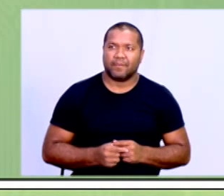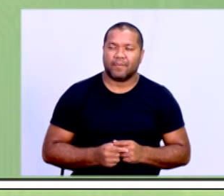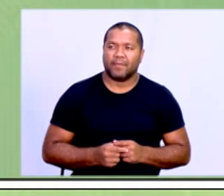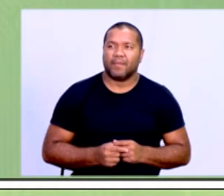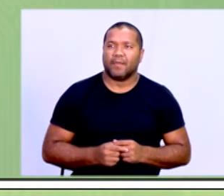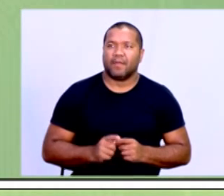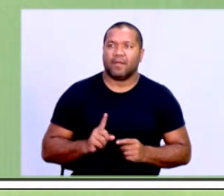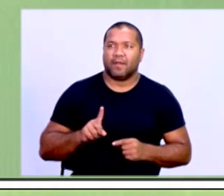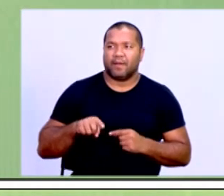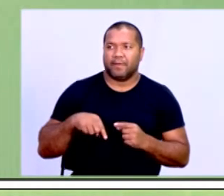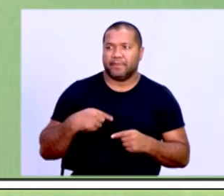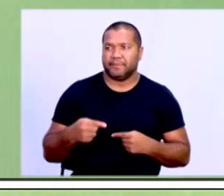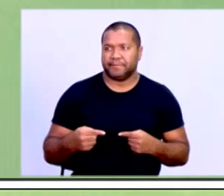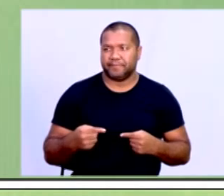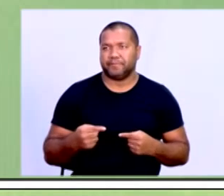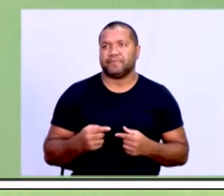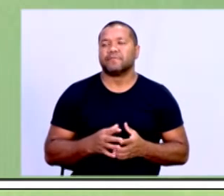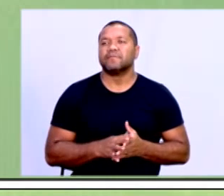Próximo